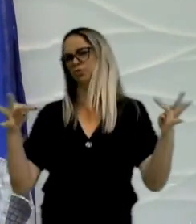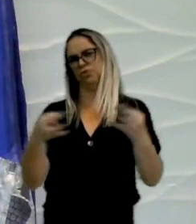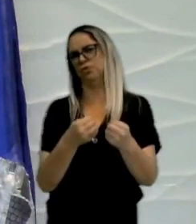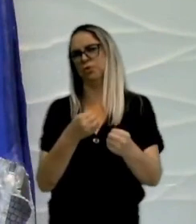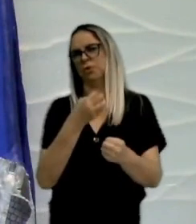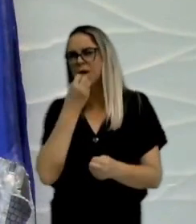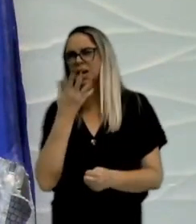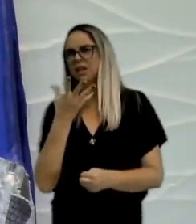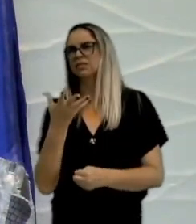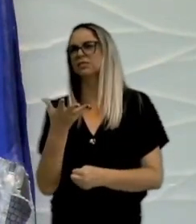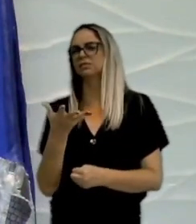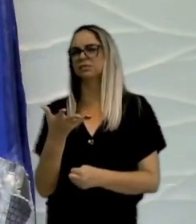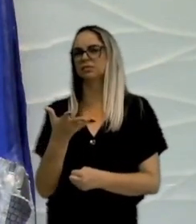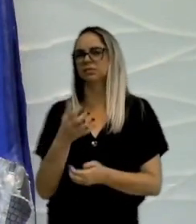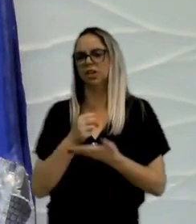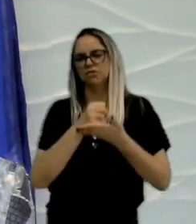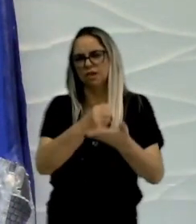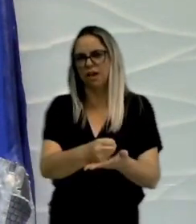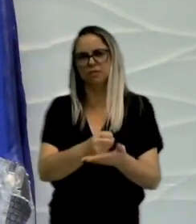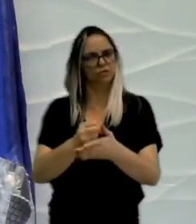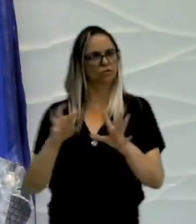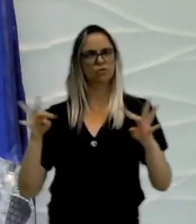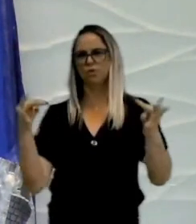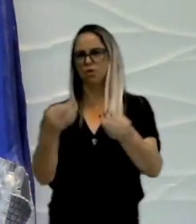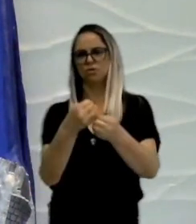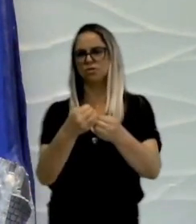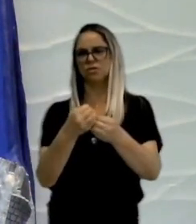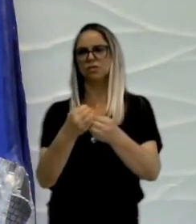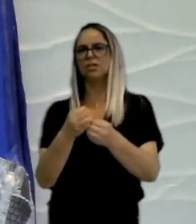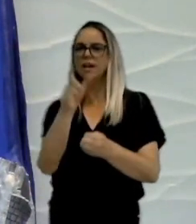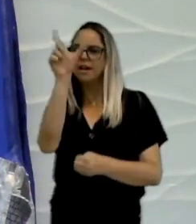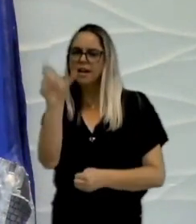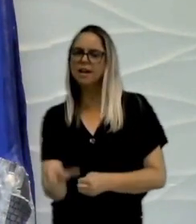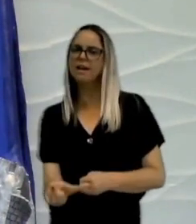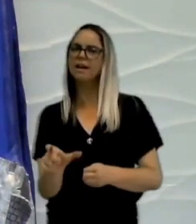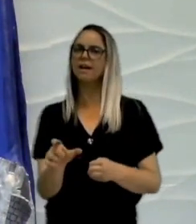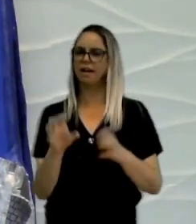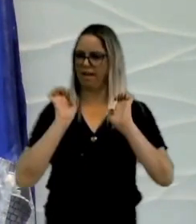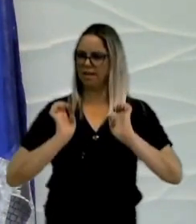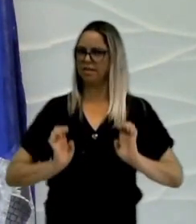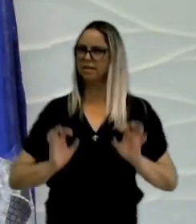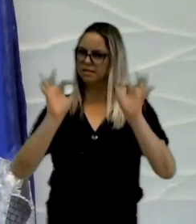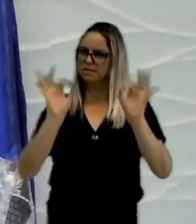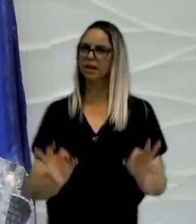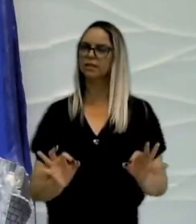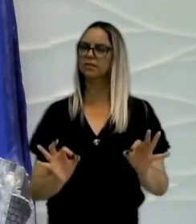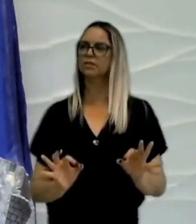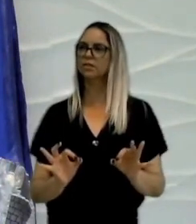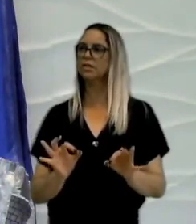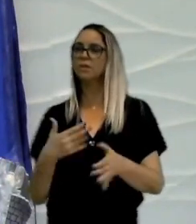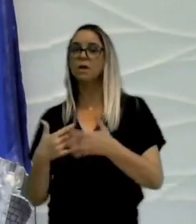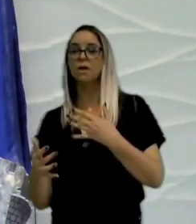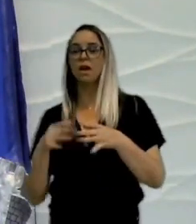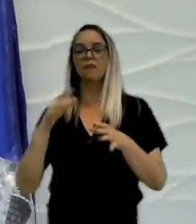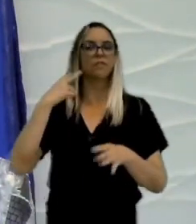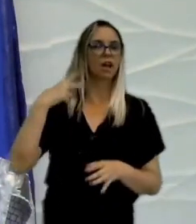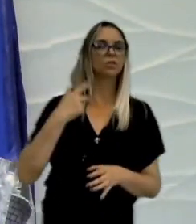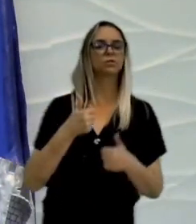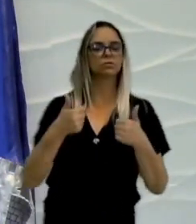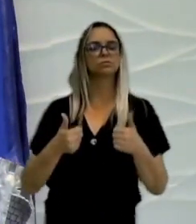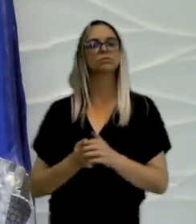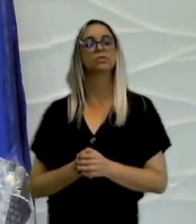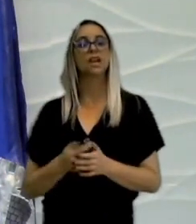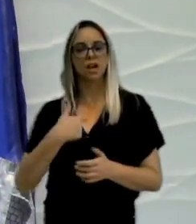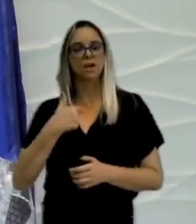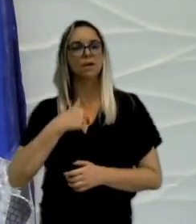de fato deve ser esse o comportamento de todos os parlamentares que estejam nessa casa ou que porventura venha a passar. Então, fica aqui